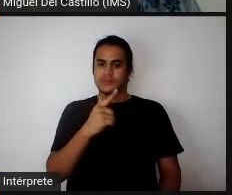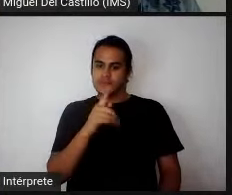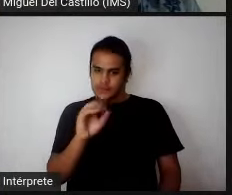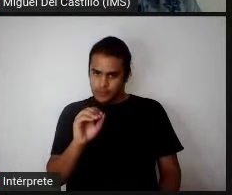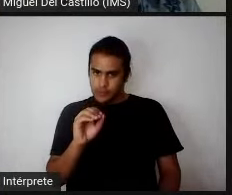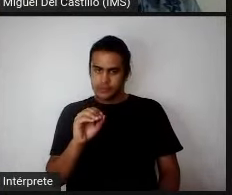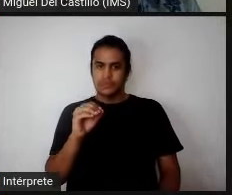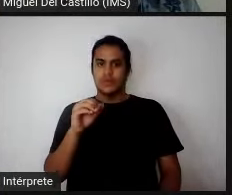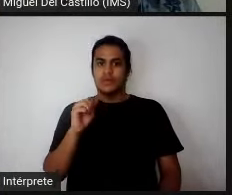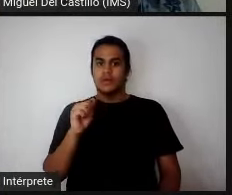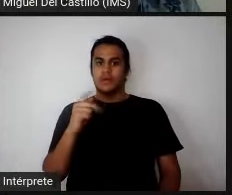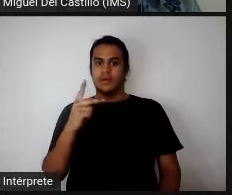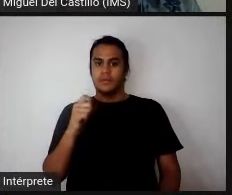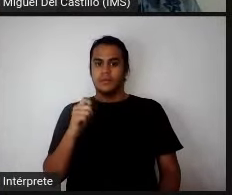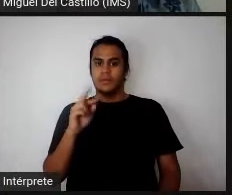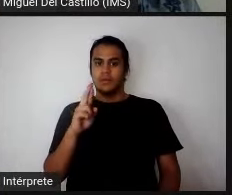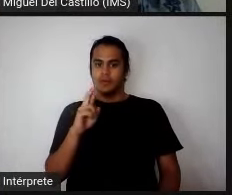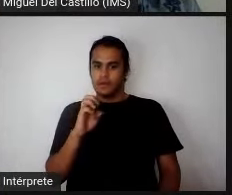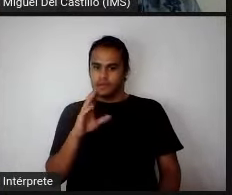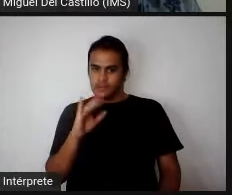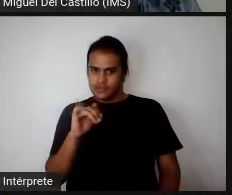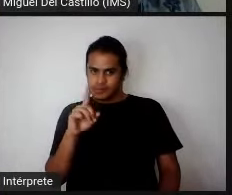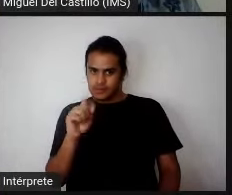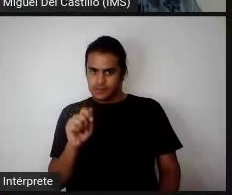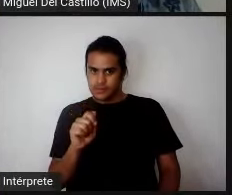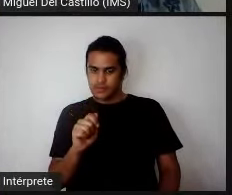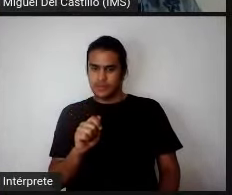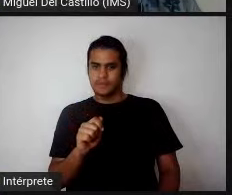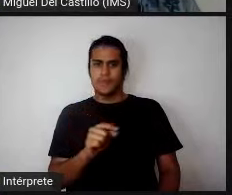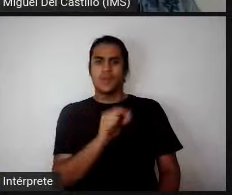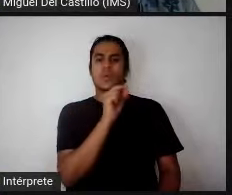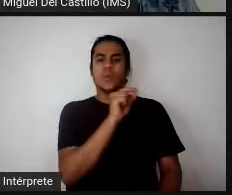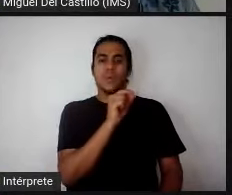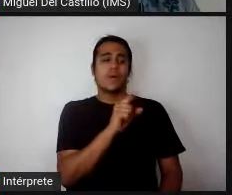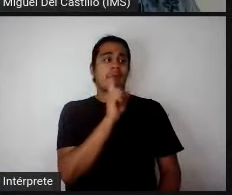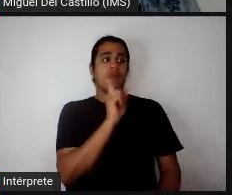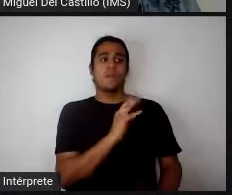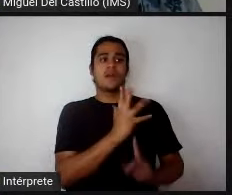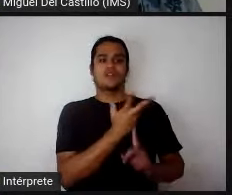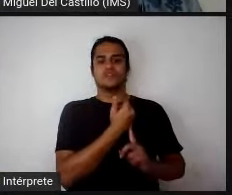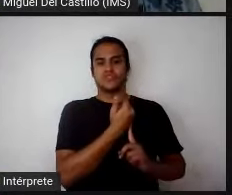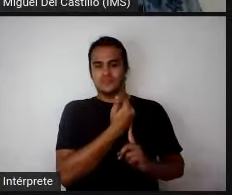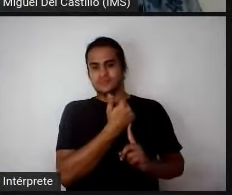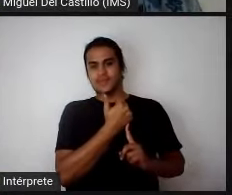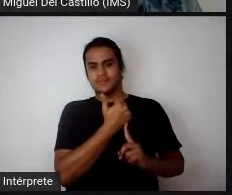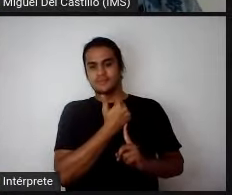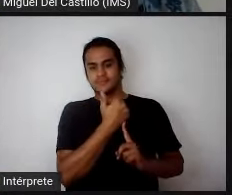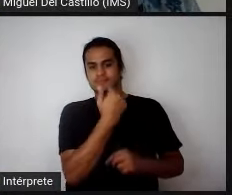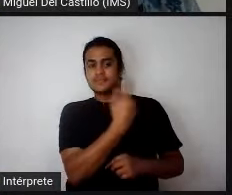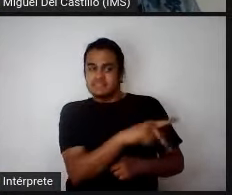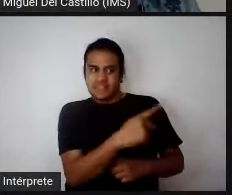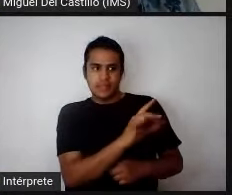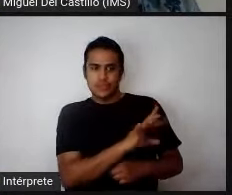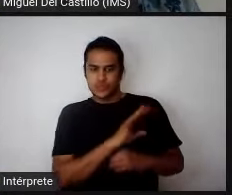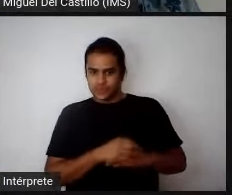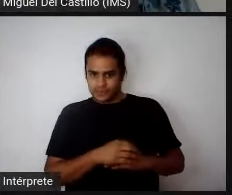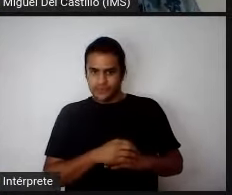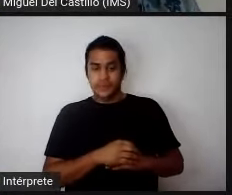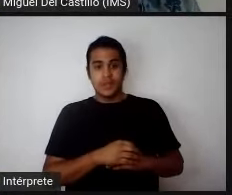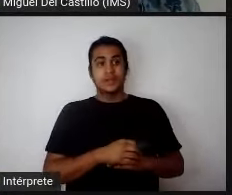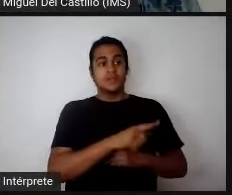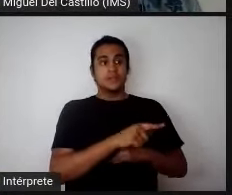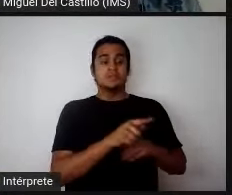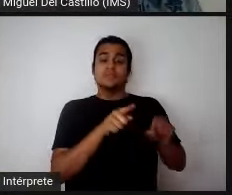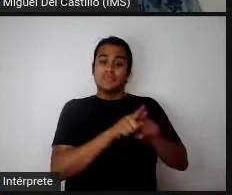que era uma artista nela mesma. Então, isso também são as coisas que